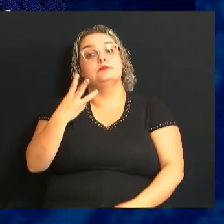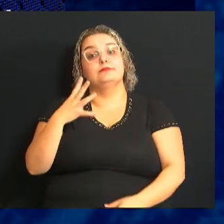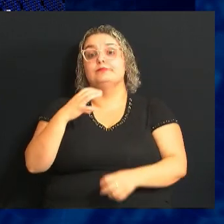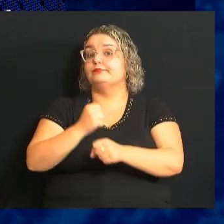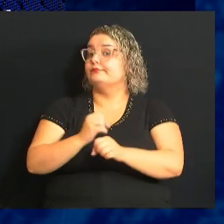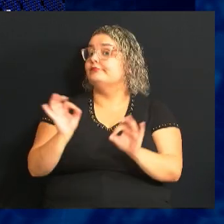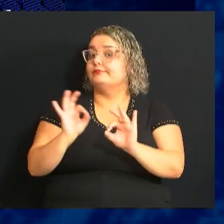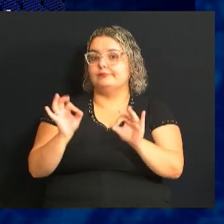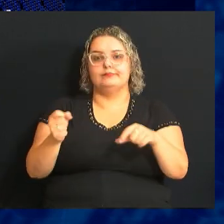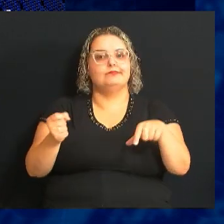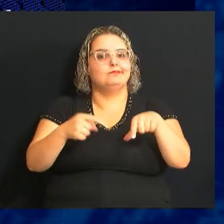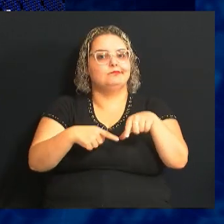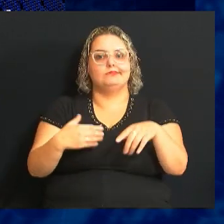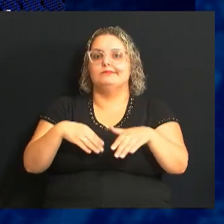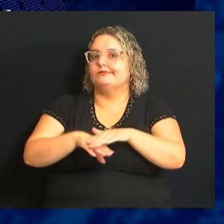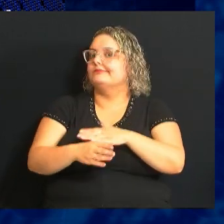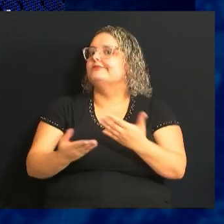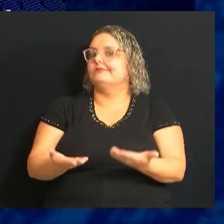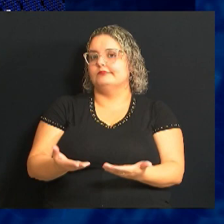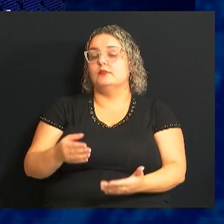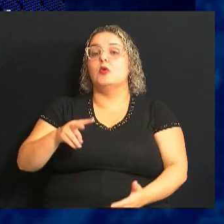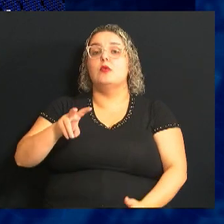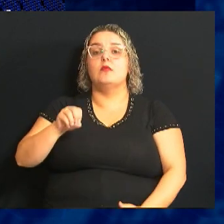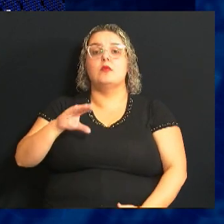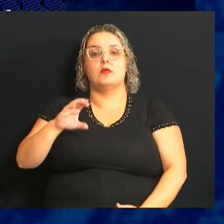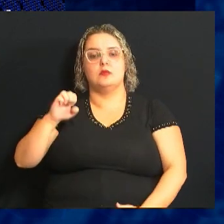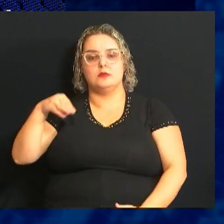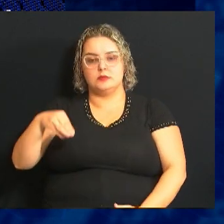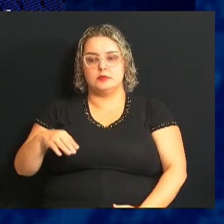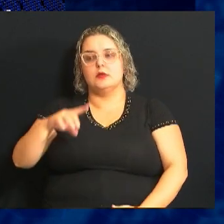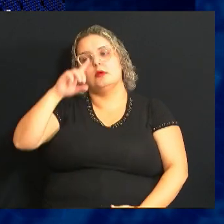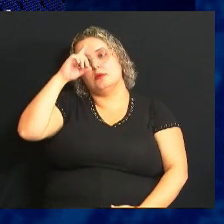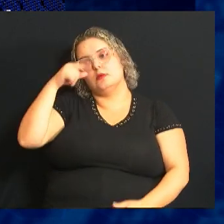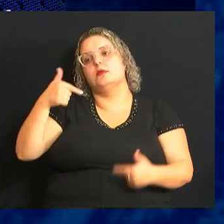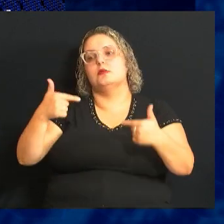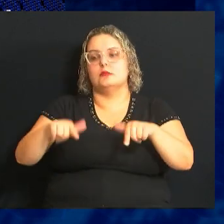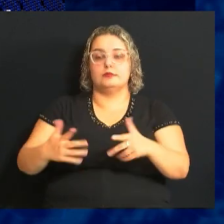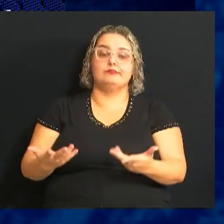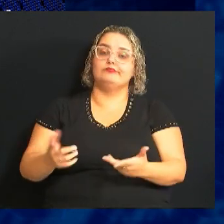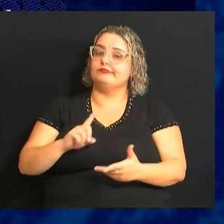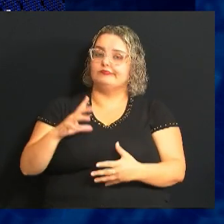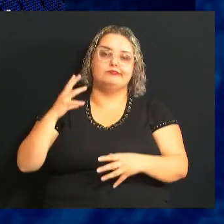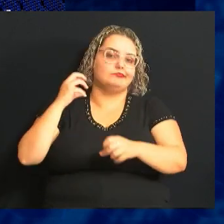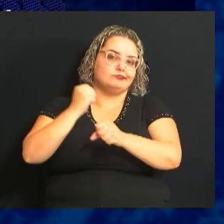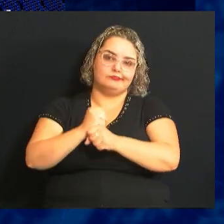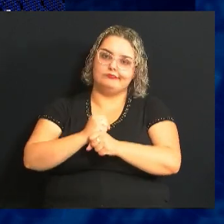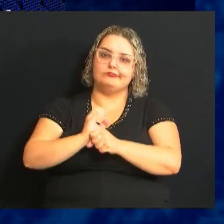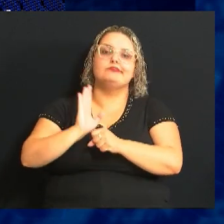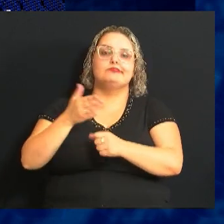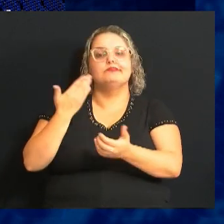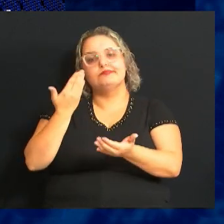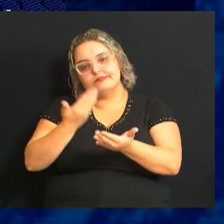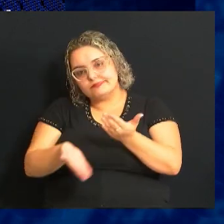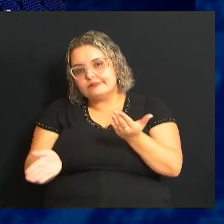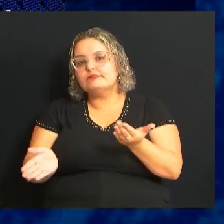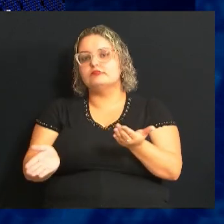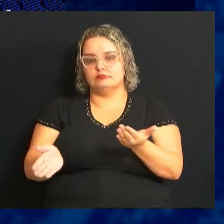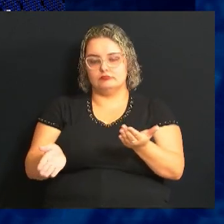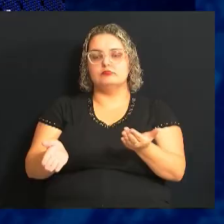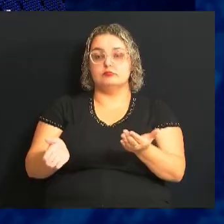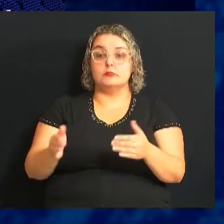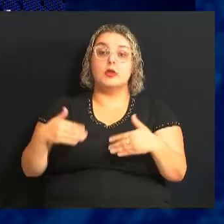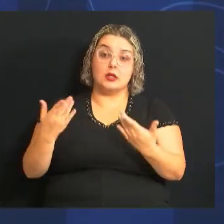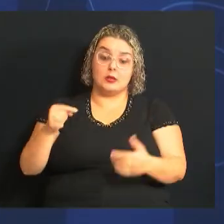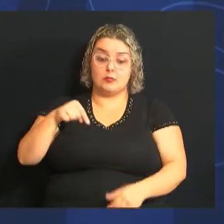de saldo. E o Vossen, que é os donos da casa, aí eles não pontuaram e já estão eliminados. Então, para